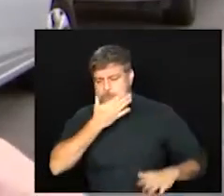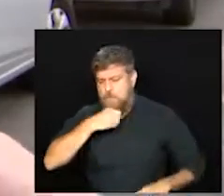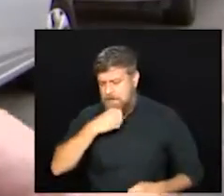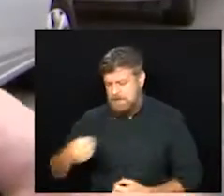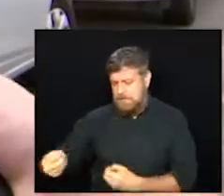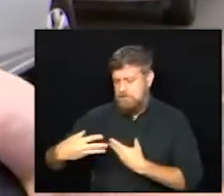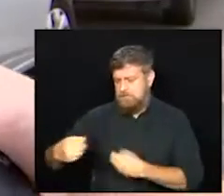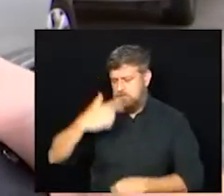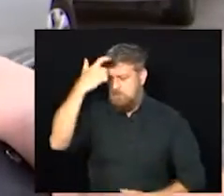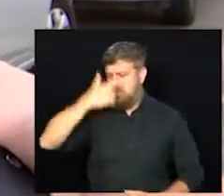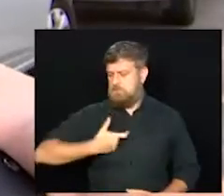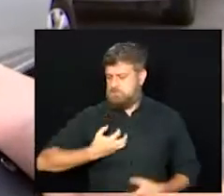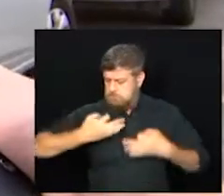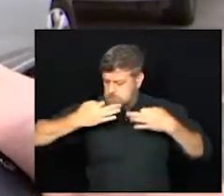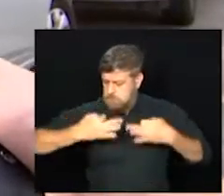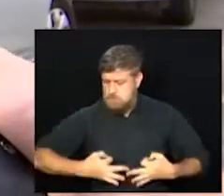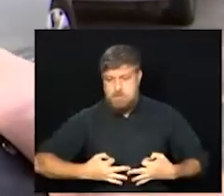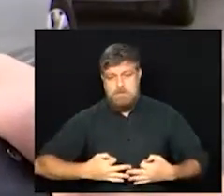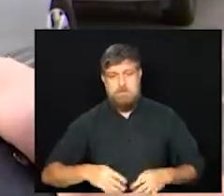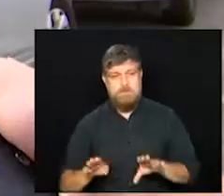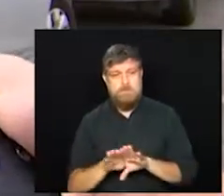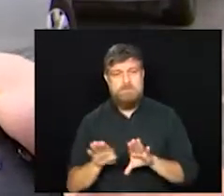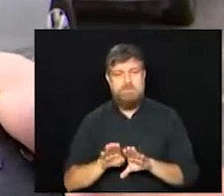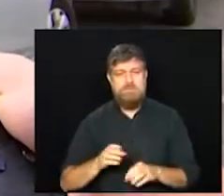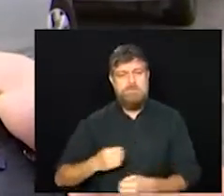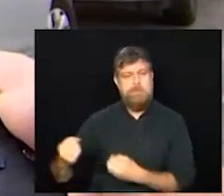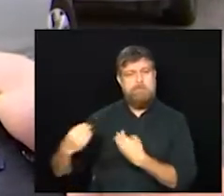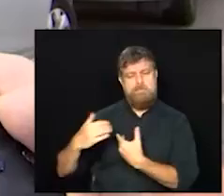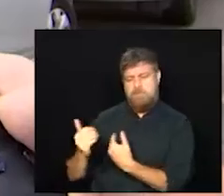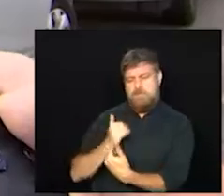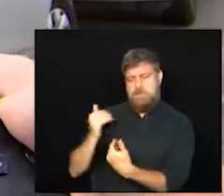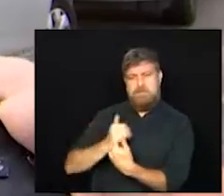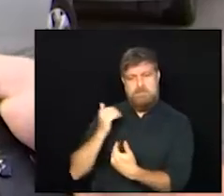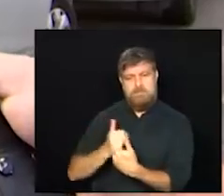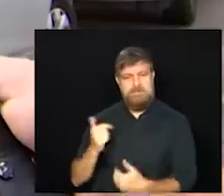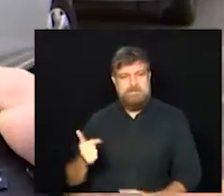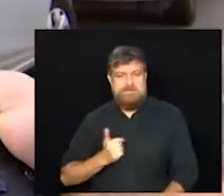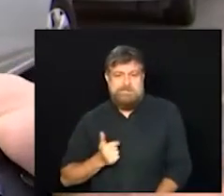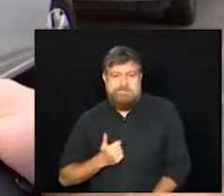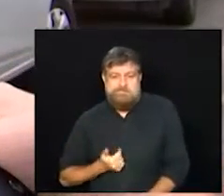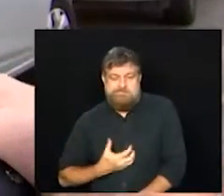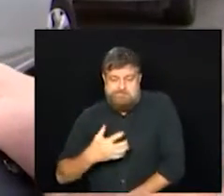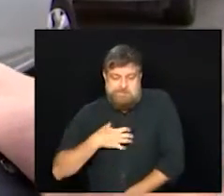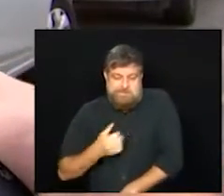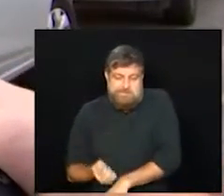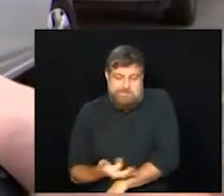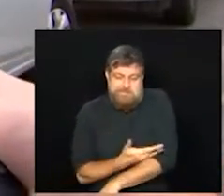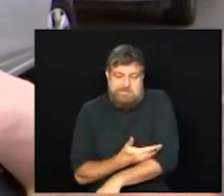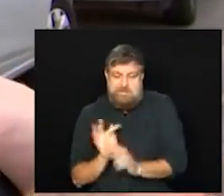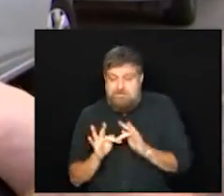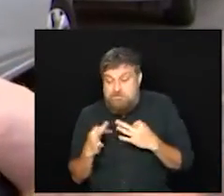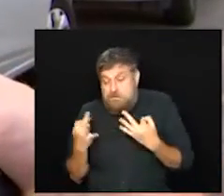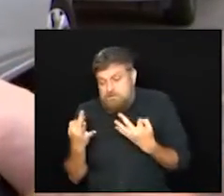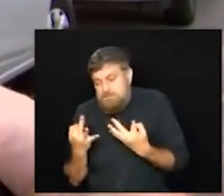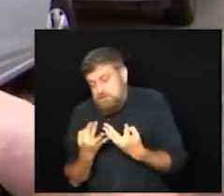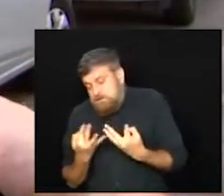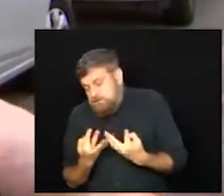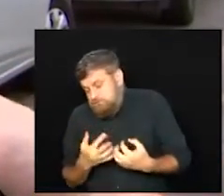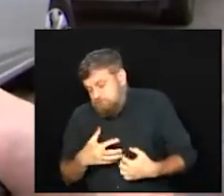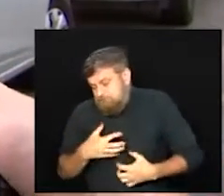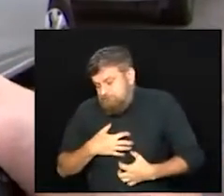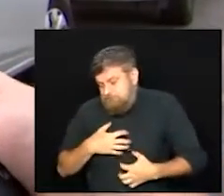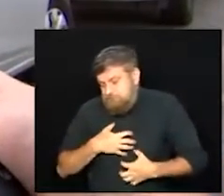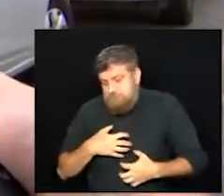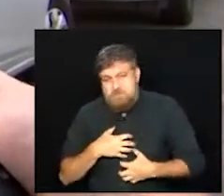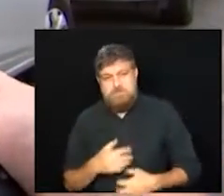ser homem e me deu tantos conselhos. Eu não gosto de falar muito, porque eu sou muito família e sou